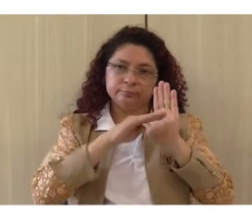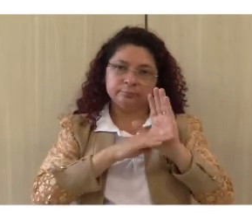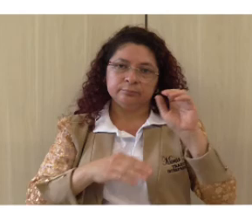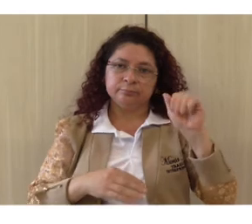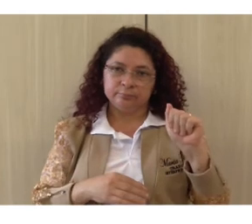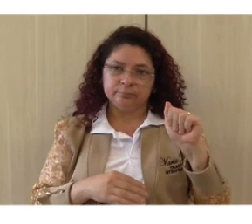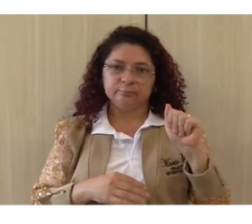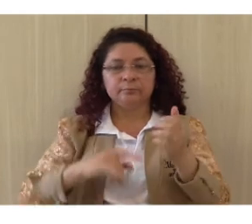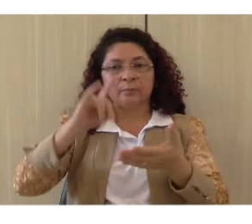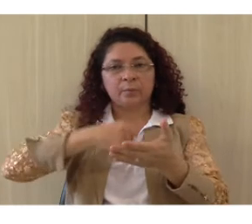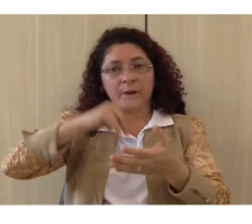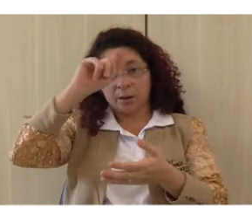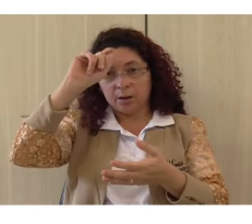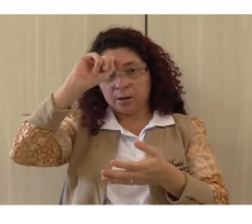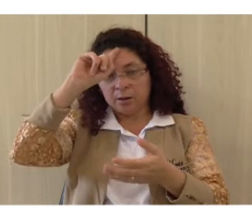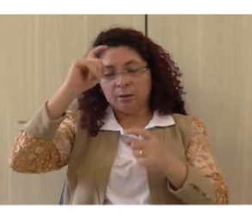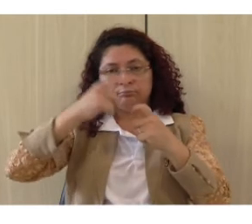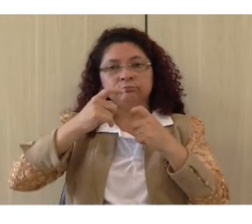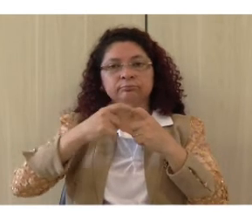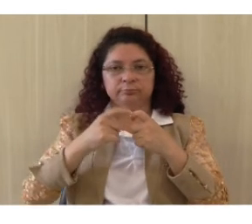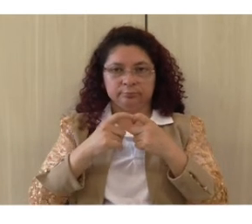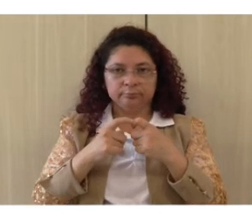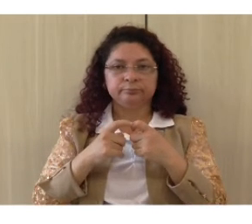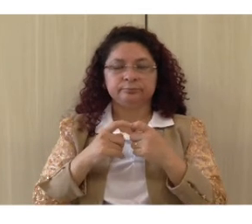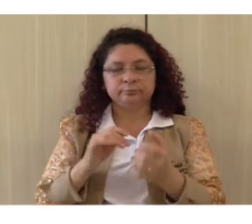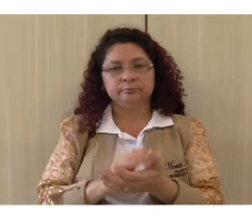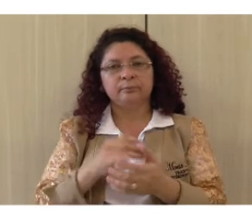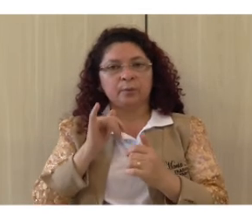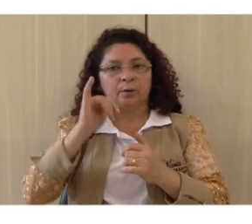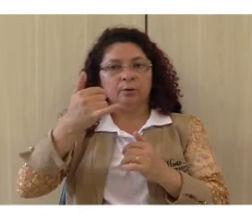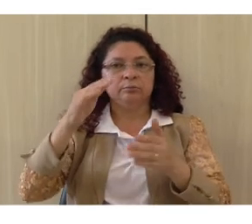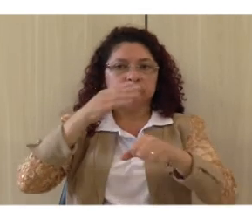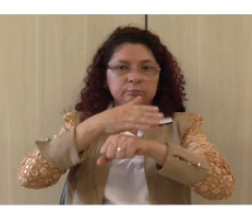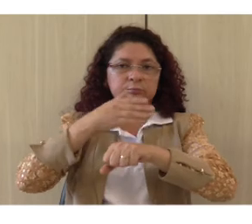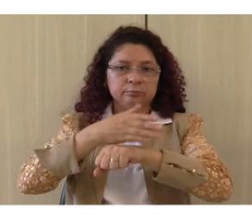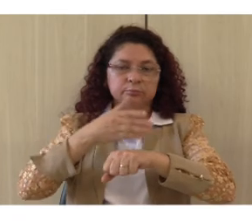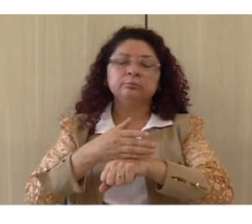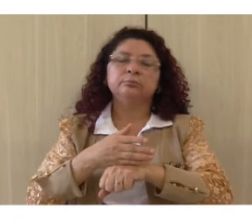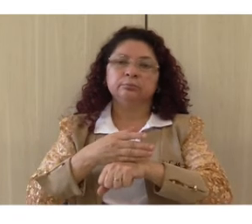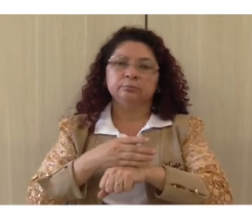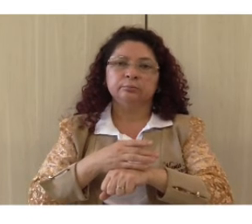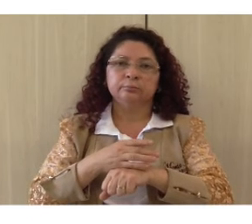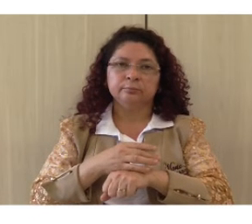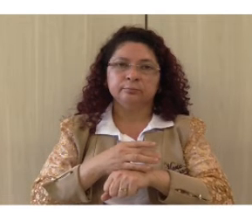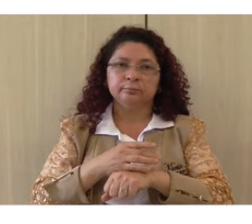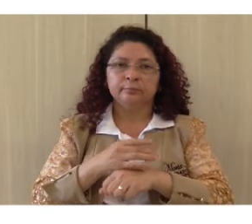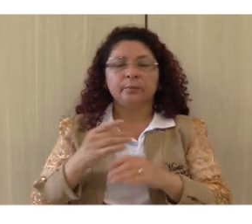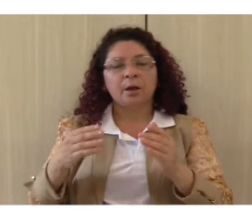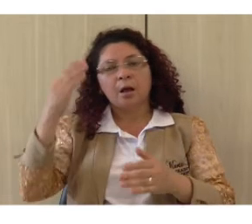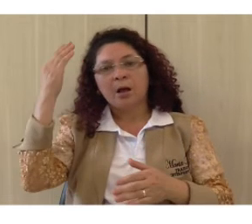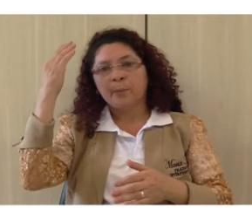A. Atestado do médico que esteja acompanhando o candidato, autorizando a sua participação no processo seletivo e declarando